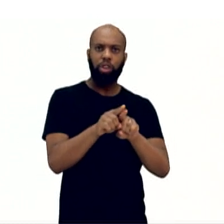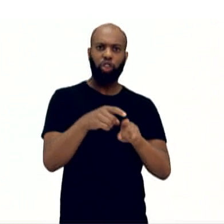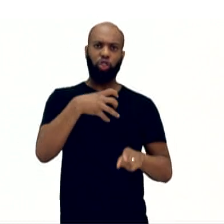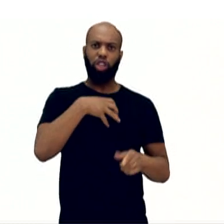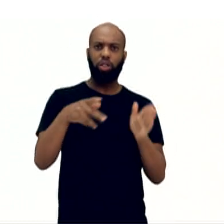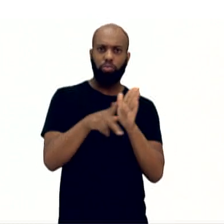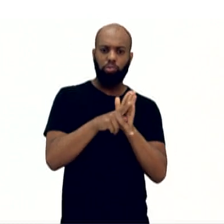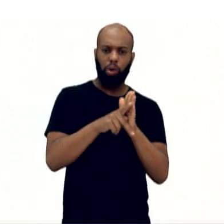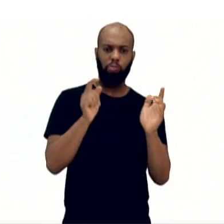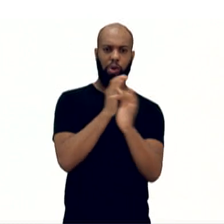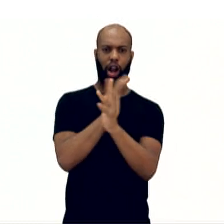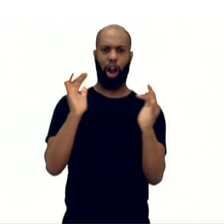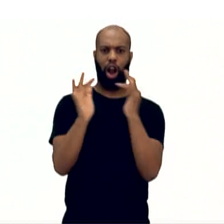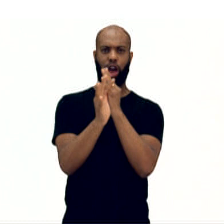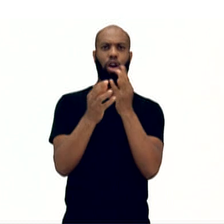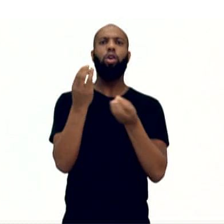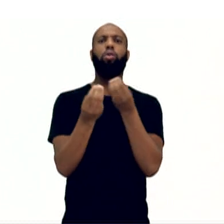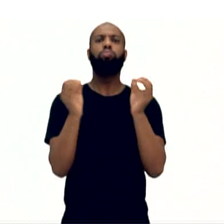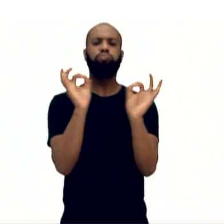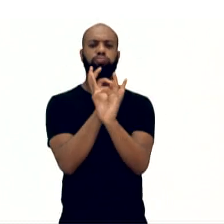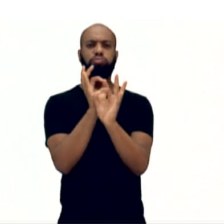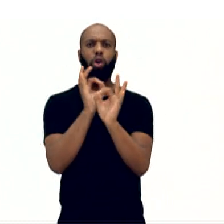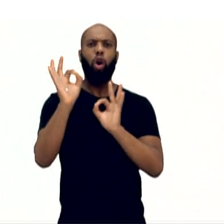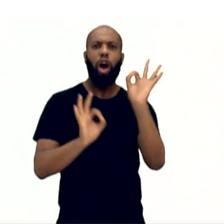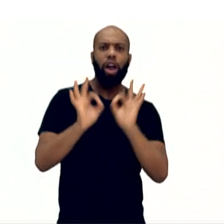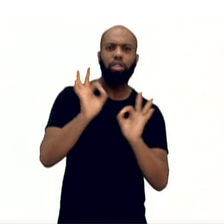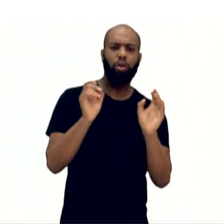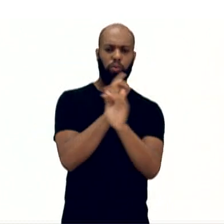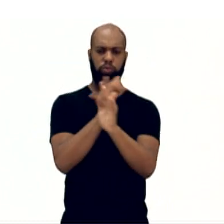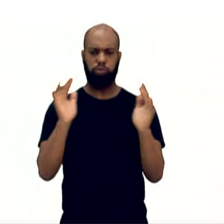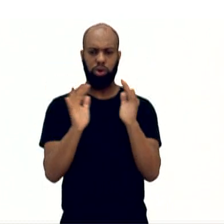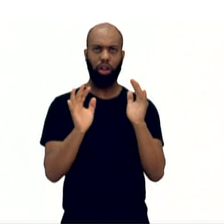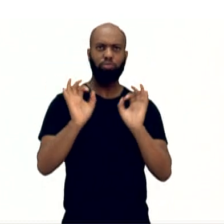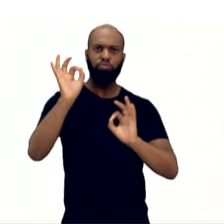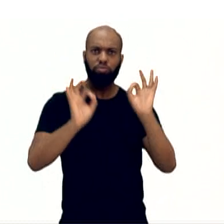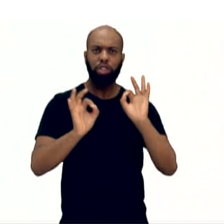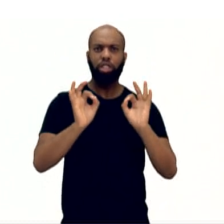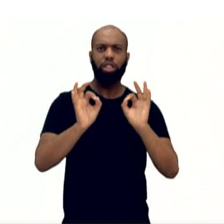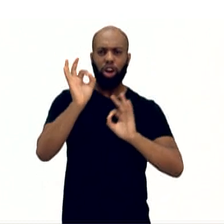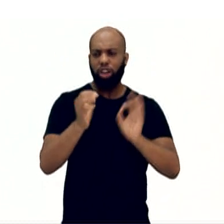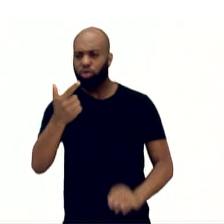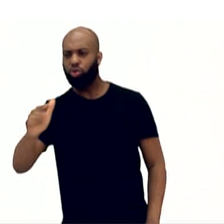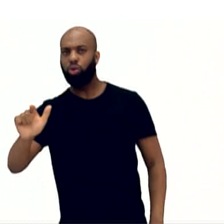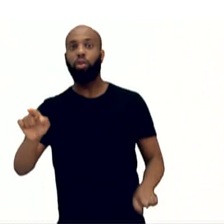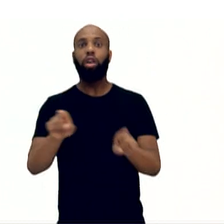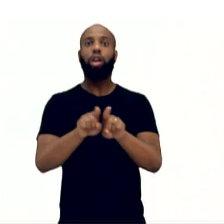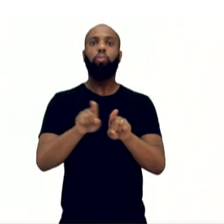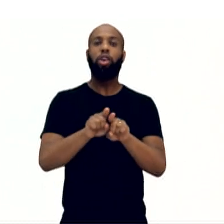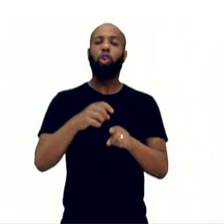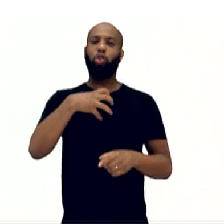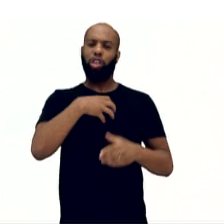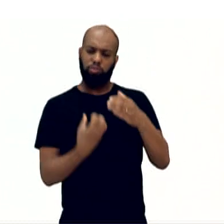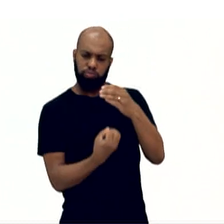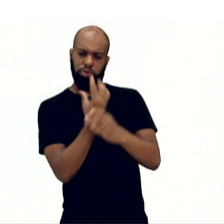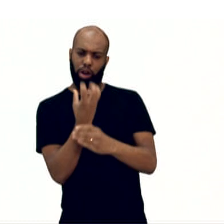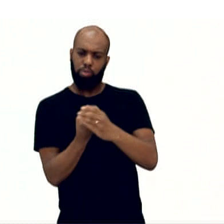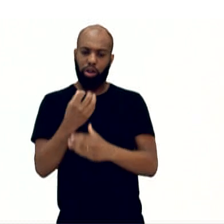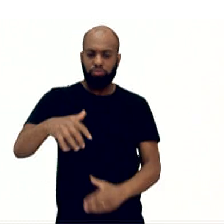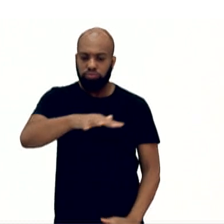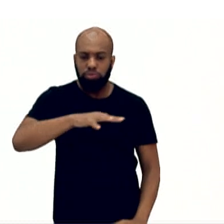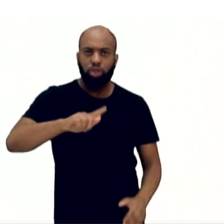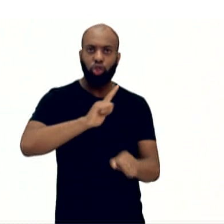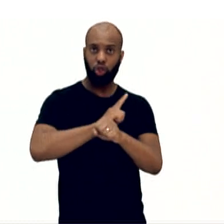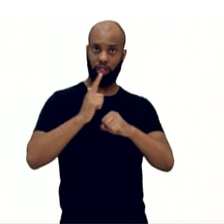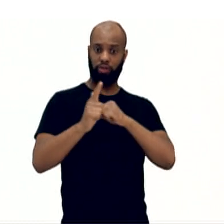espaços urbanos, né? Então, como eles se organizam e se reorganizam, bem como a formação desses espaços e